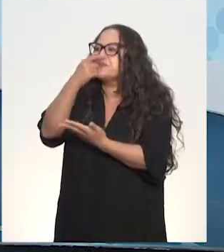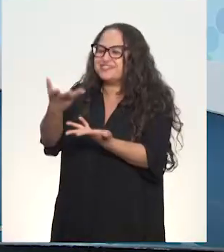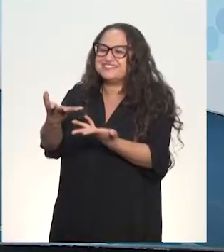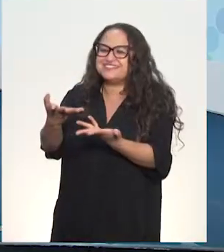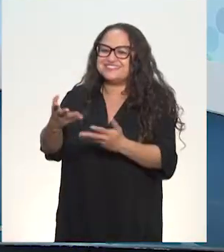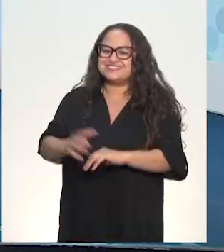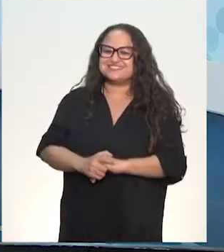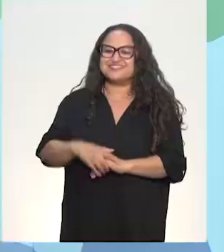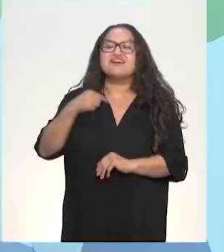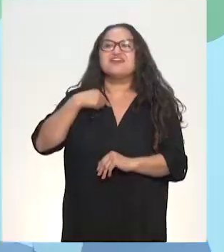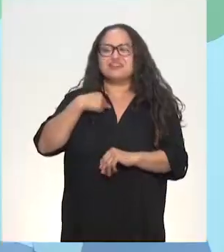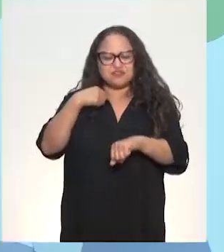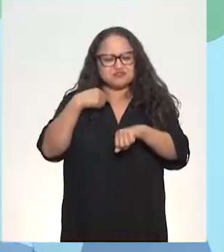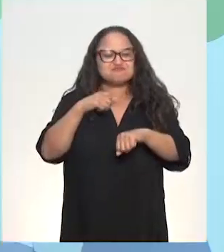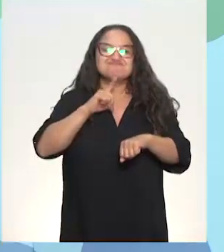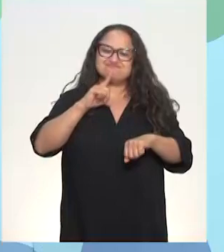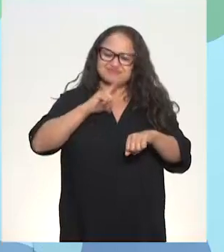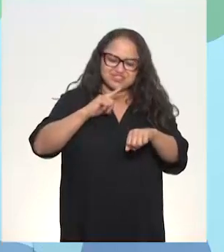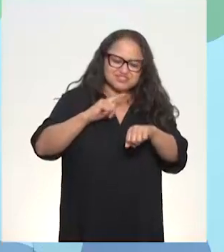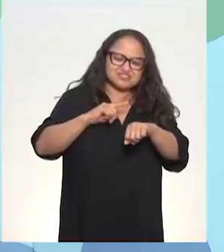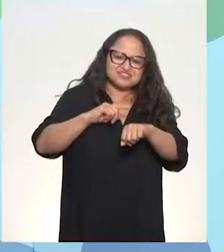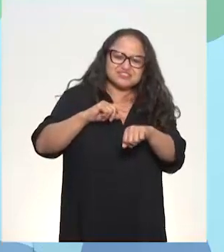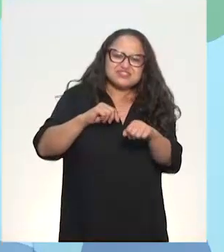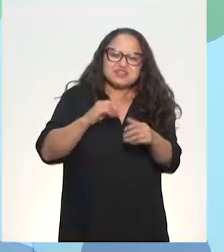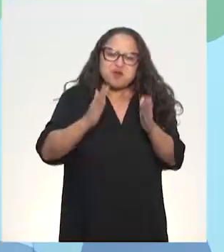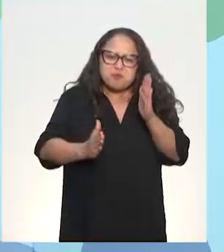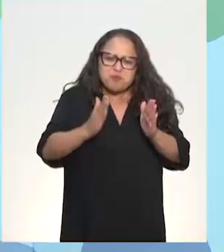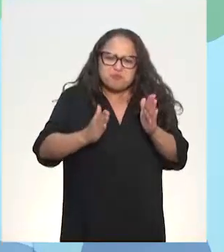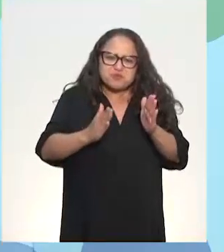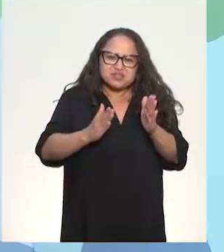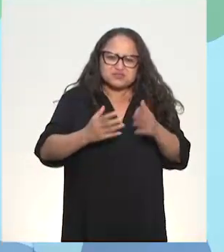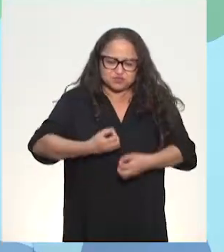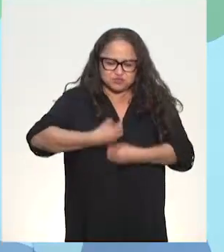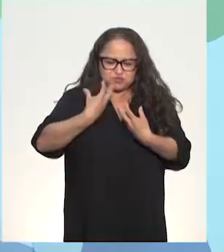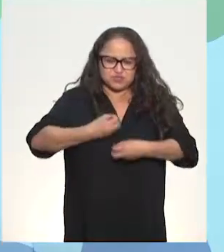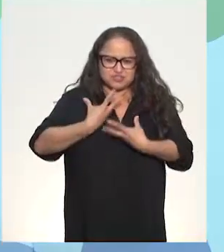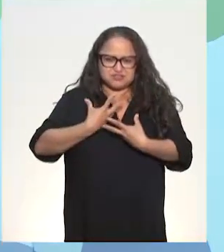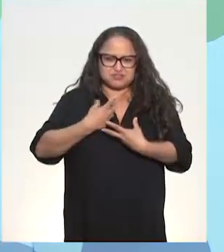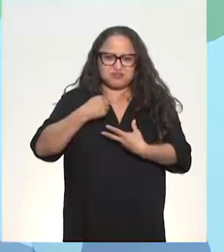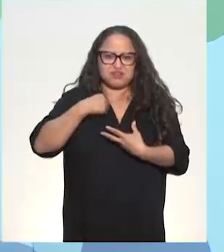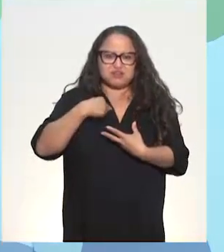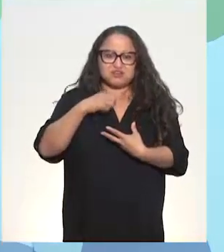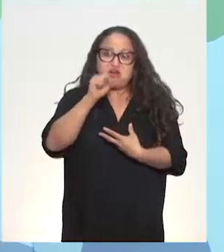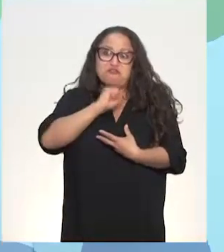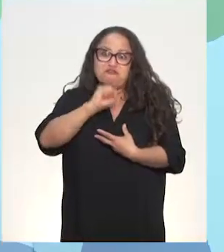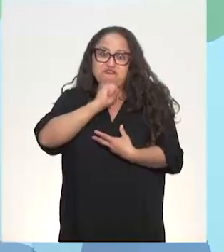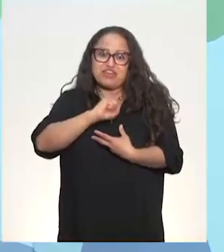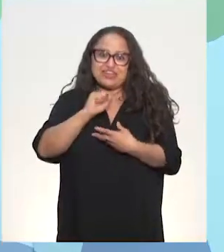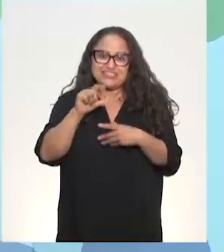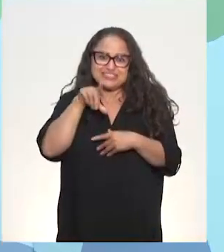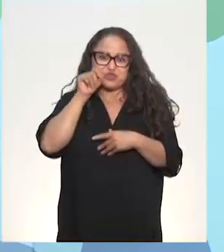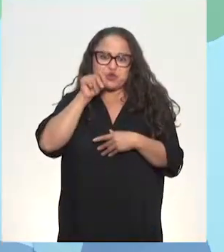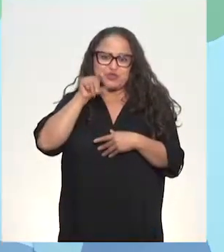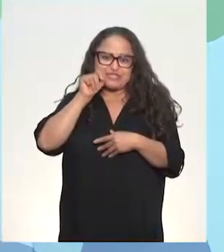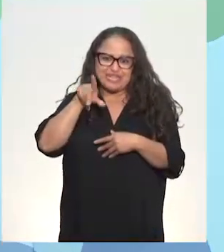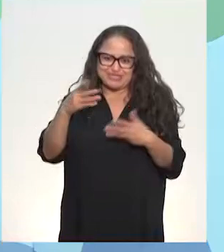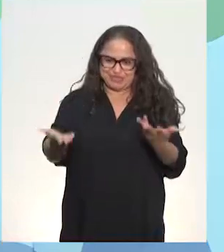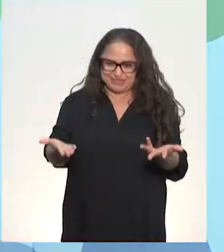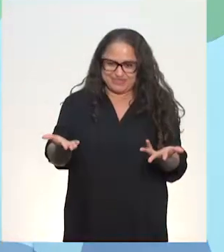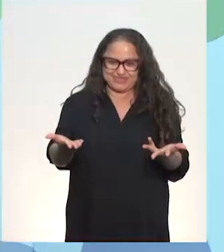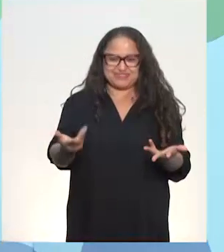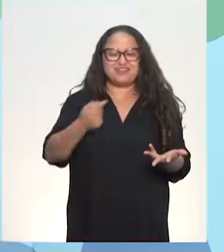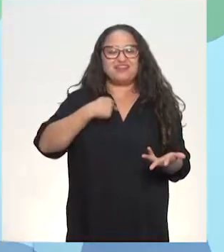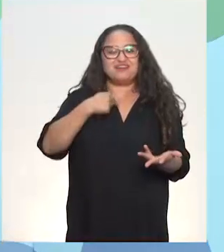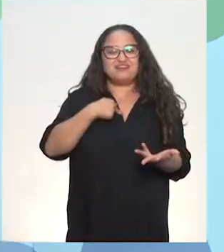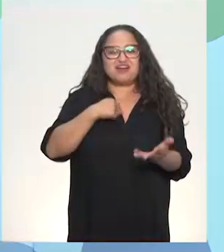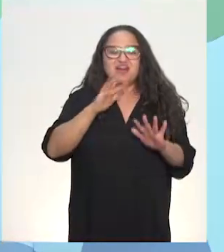ver. Eu tenho Então. esses momentos poéticos que eu sou aquela pessoa, eu sou a véia louca dos gatos. Eu só não sou tão véia, mas eu já sou a véia louca dos gatos. Eu tenho isso,